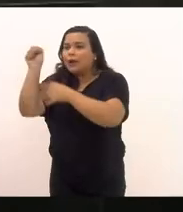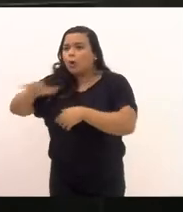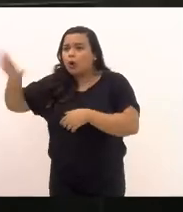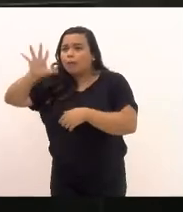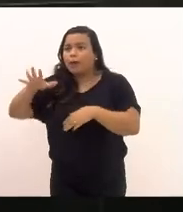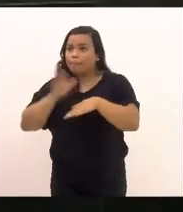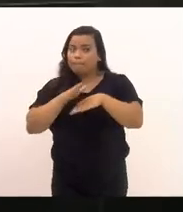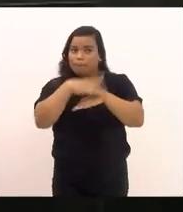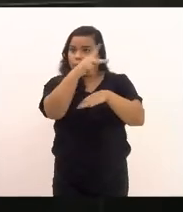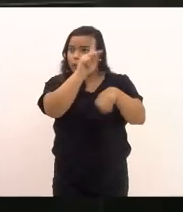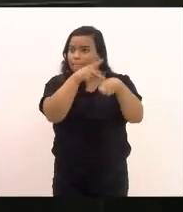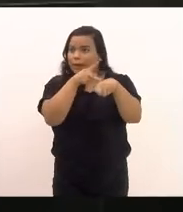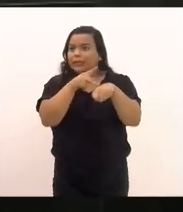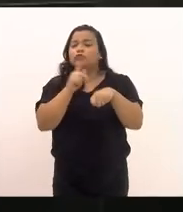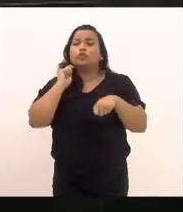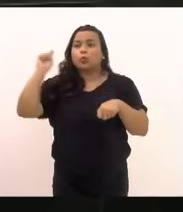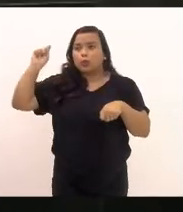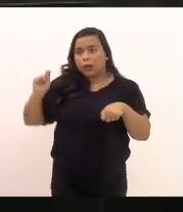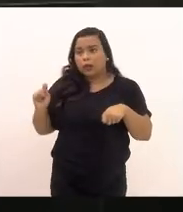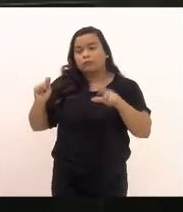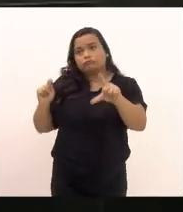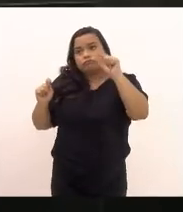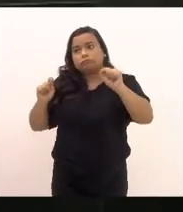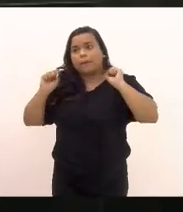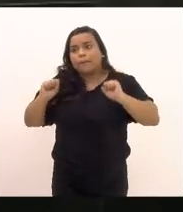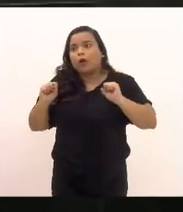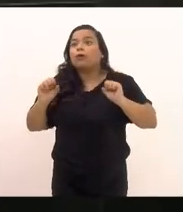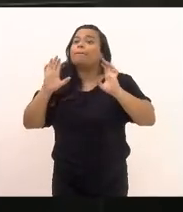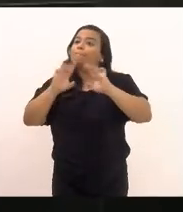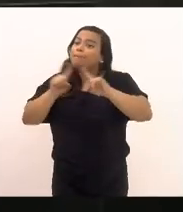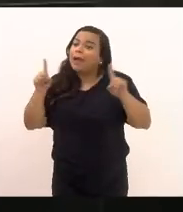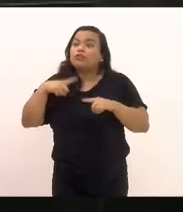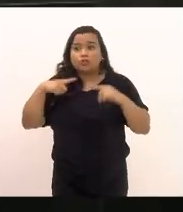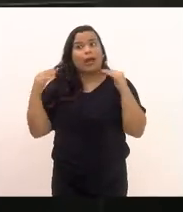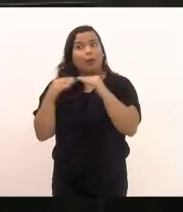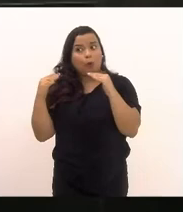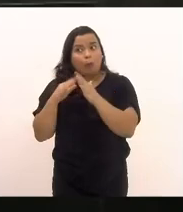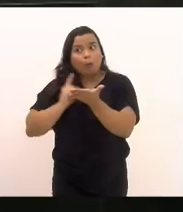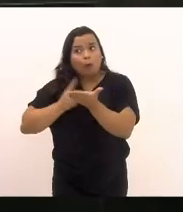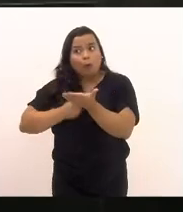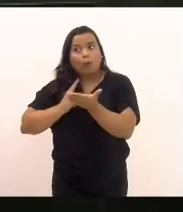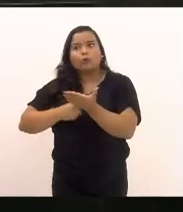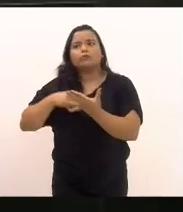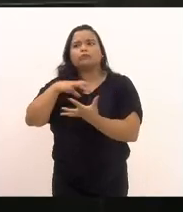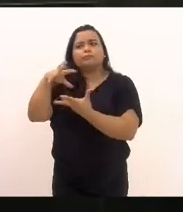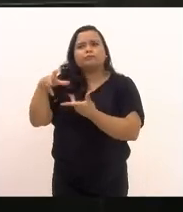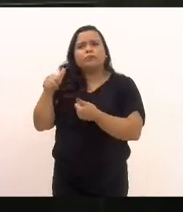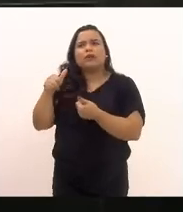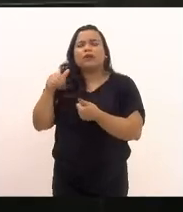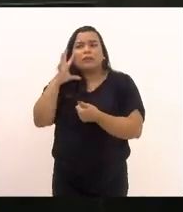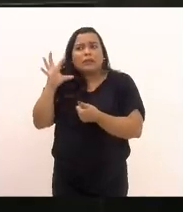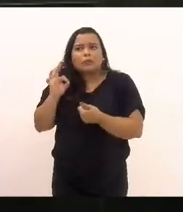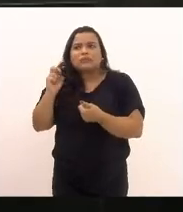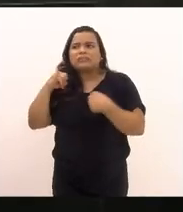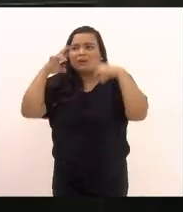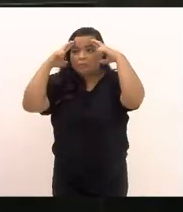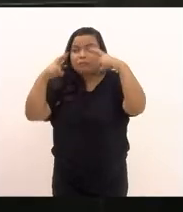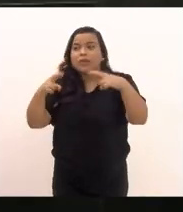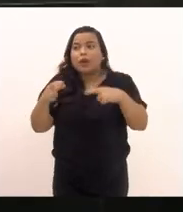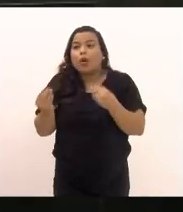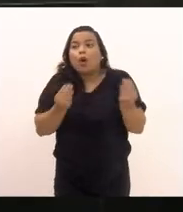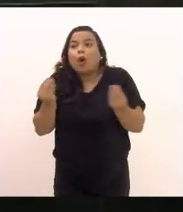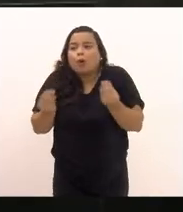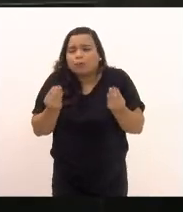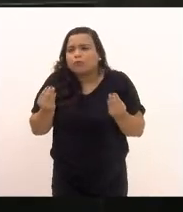havia acordos internacionais que não sei até que ponto foram desrespeitados, até que ponto foram rompidos, mas eu quero lamentar profundamente que o